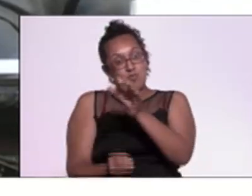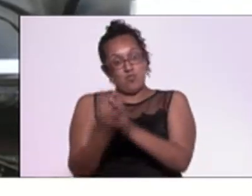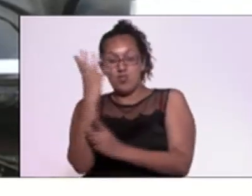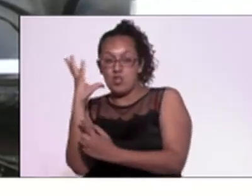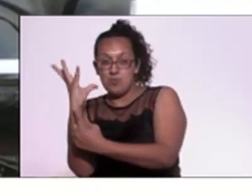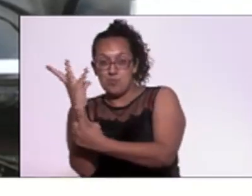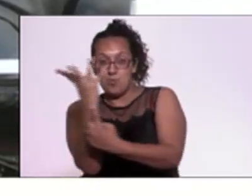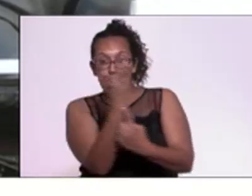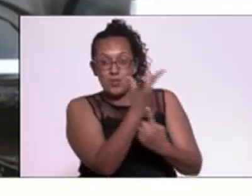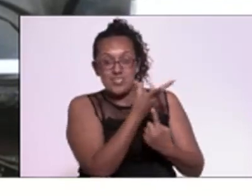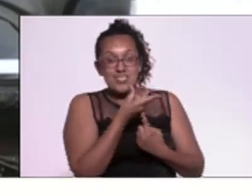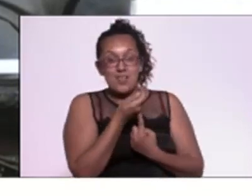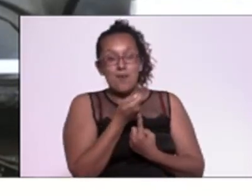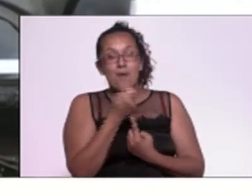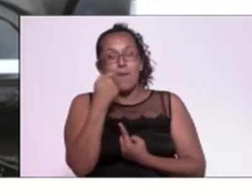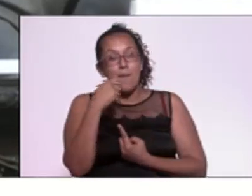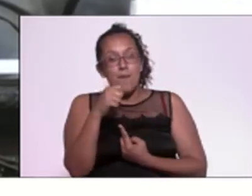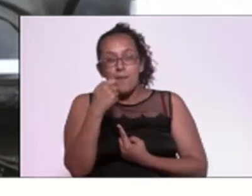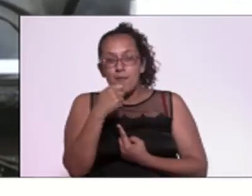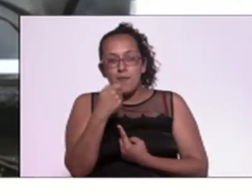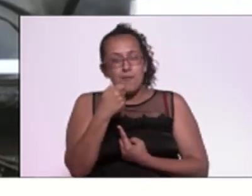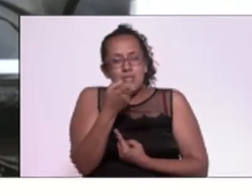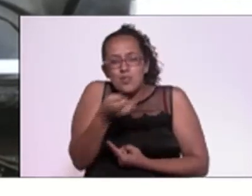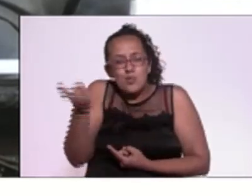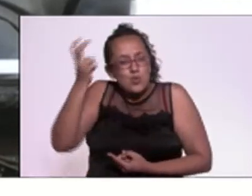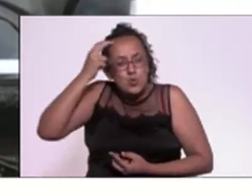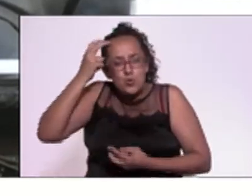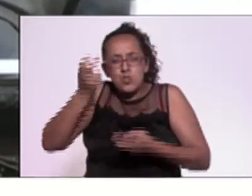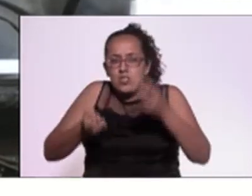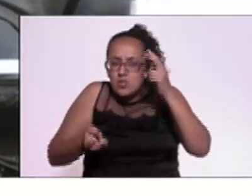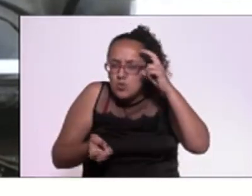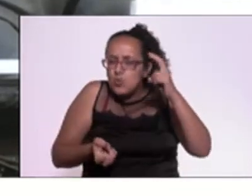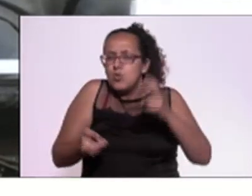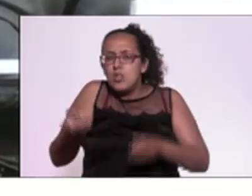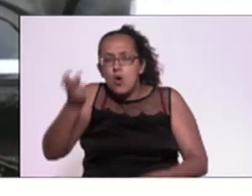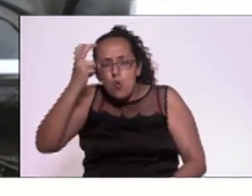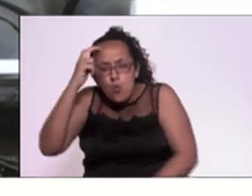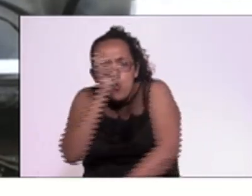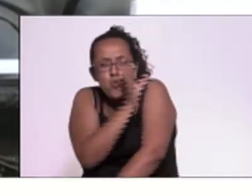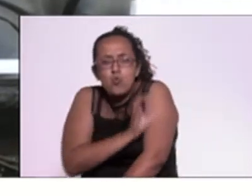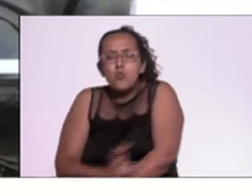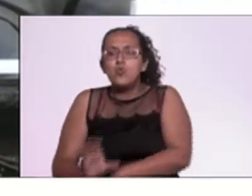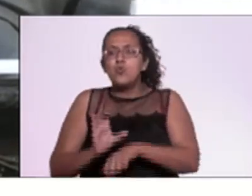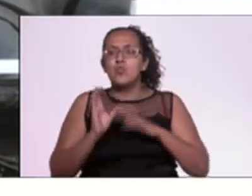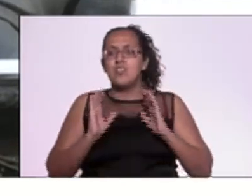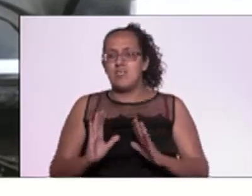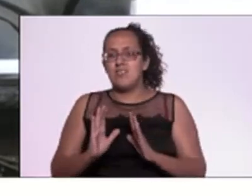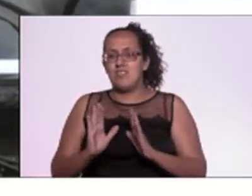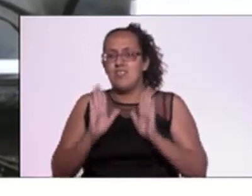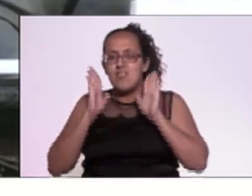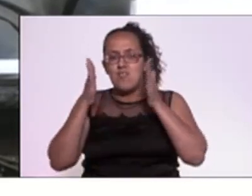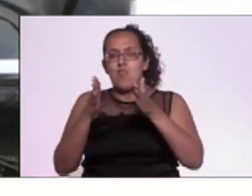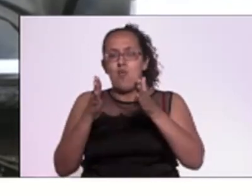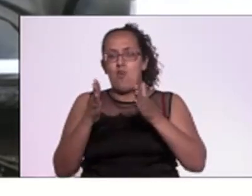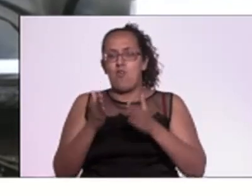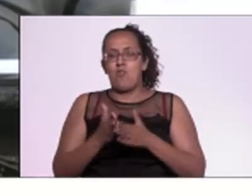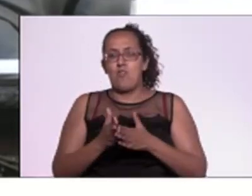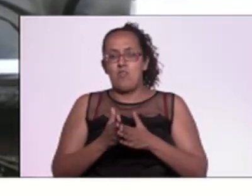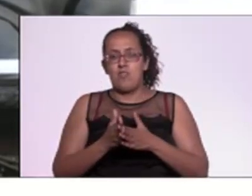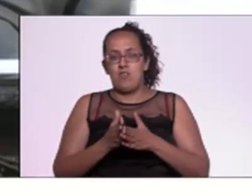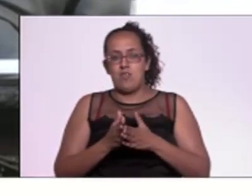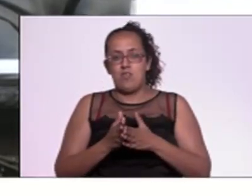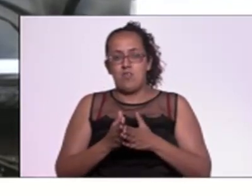carinho, vendo você receber essa medalha e, como ele falou, que seja mais uns 100, não, 100 é demais, que ninguém aguenta, né? Mais